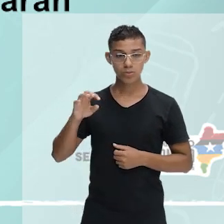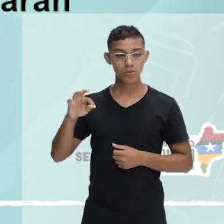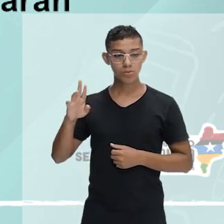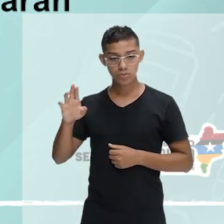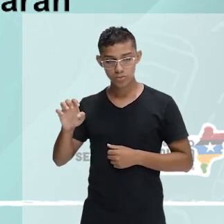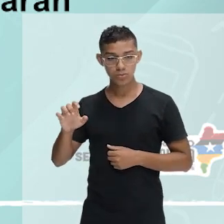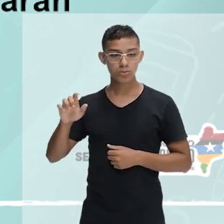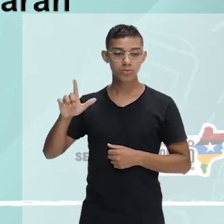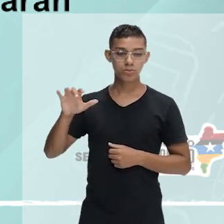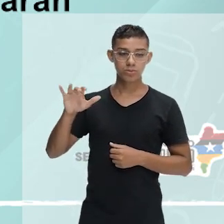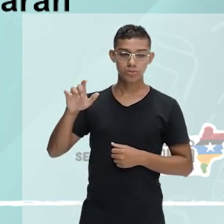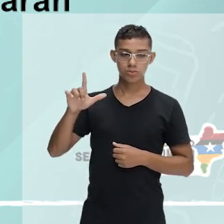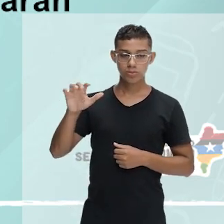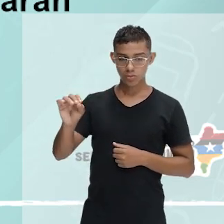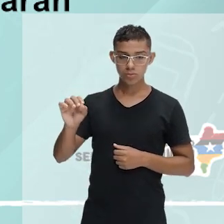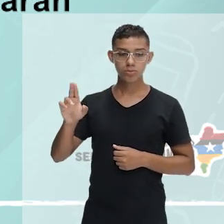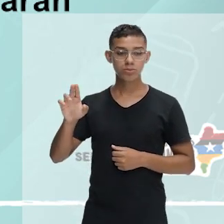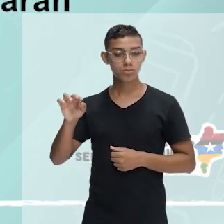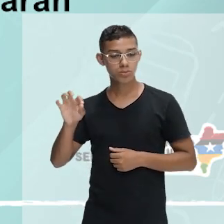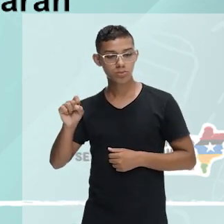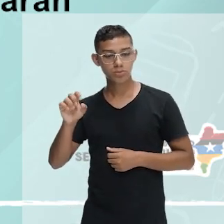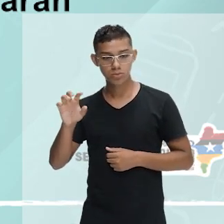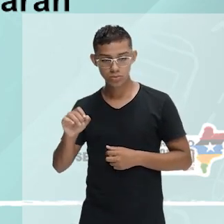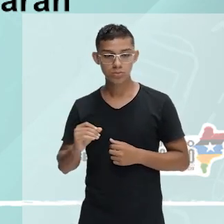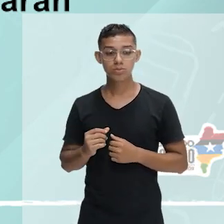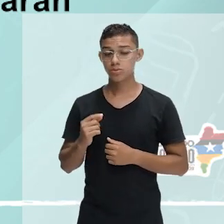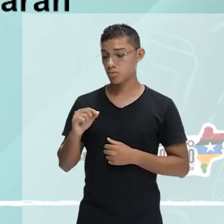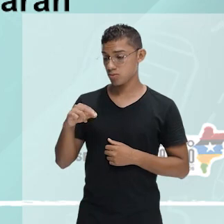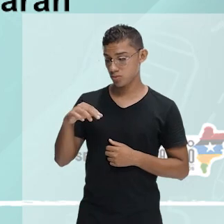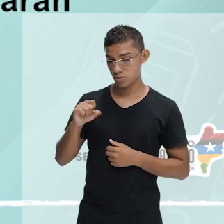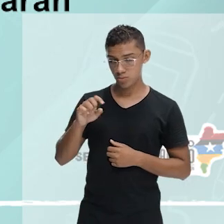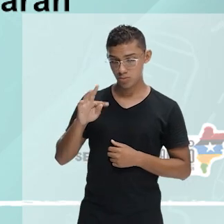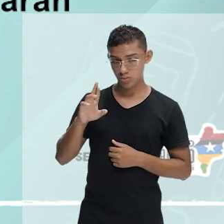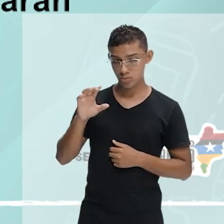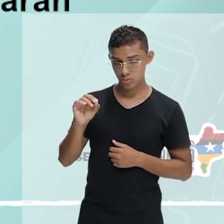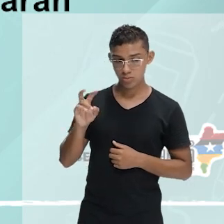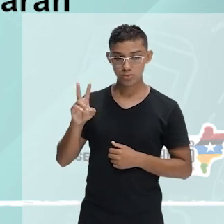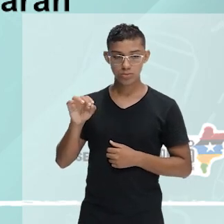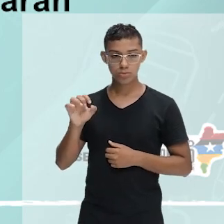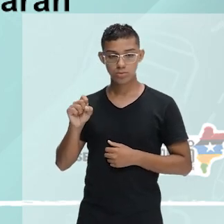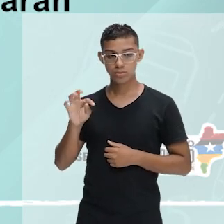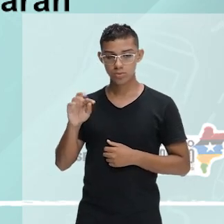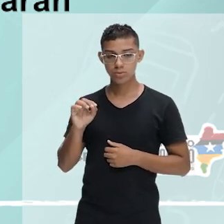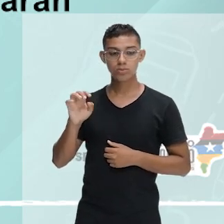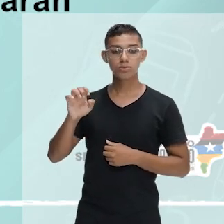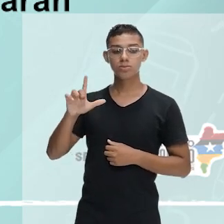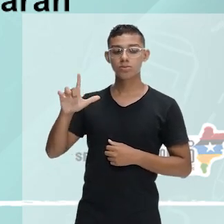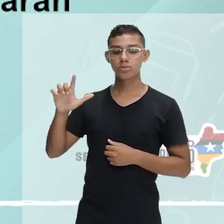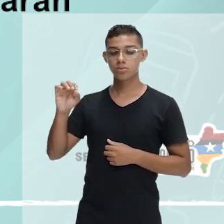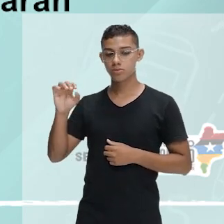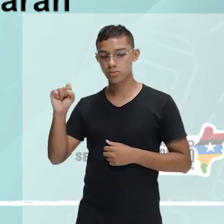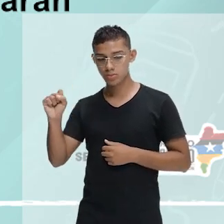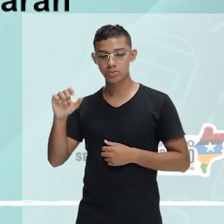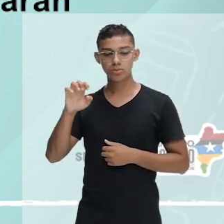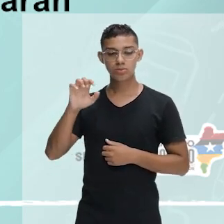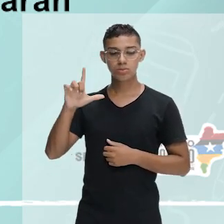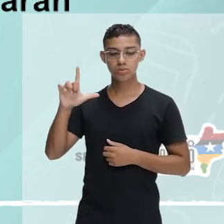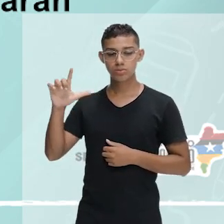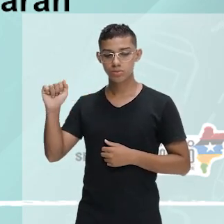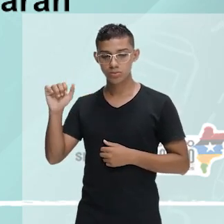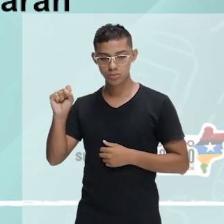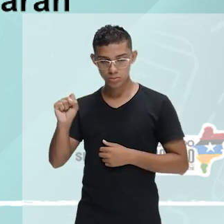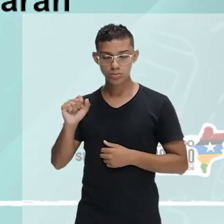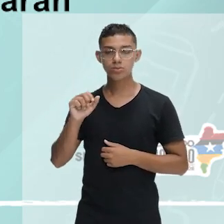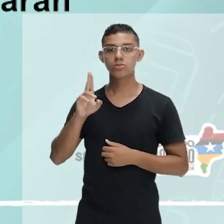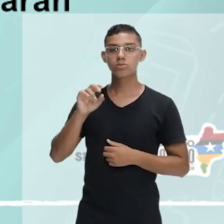vosotros, vosotras, él, ellos, ellas e ustedes. Lembram? Pois é. Então, vamos pegar aqui,